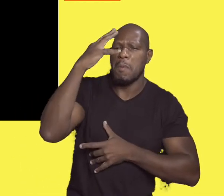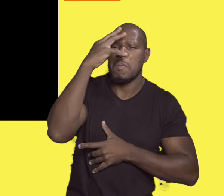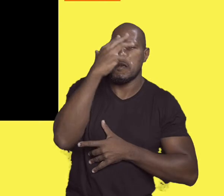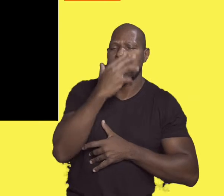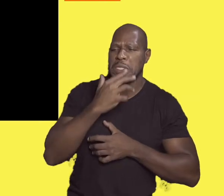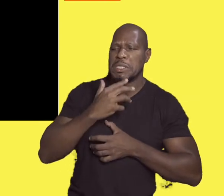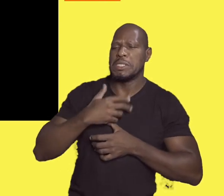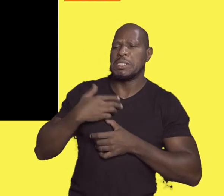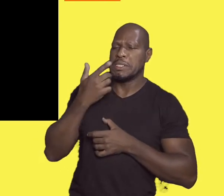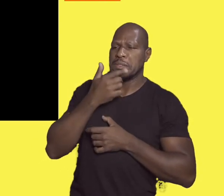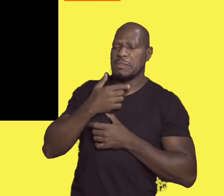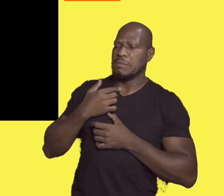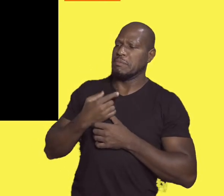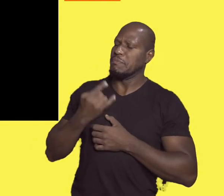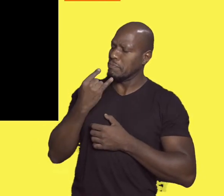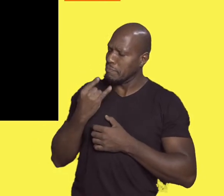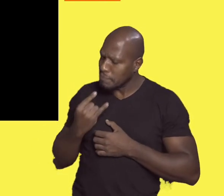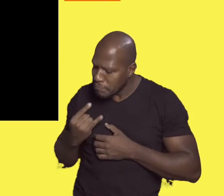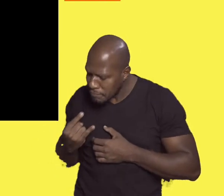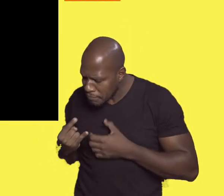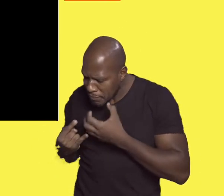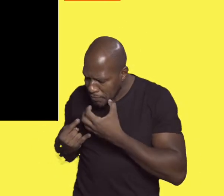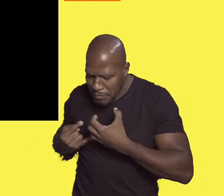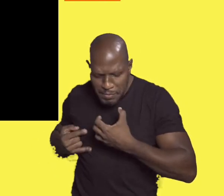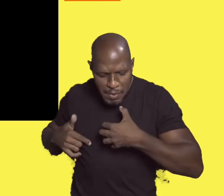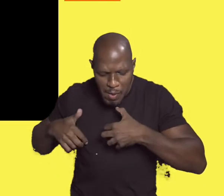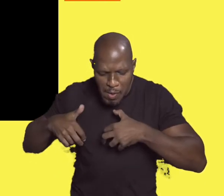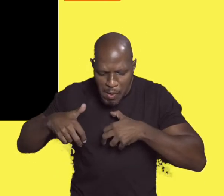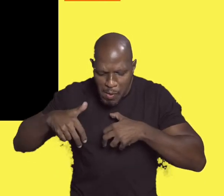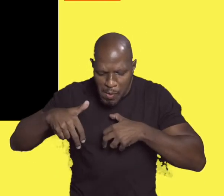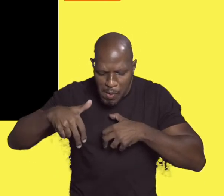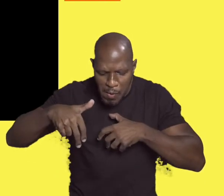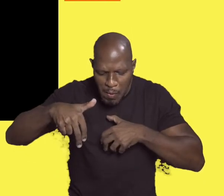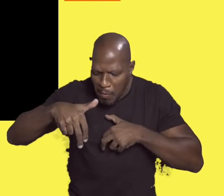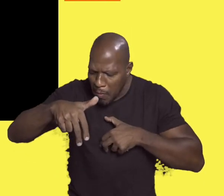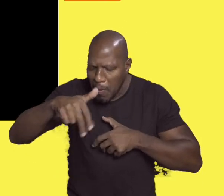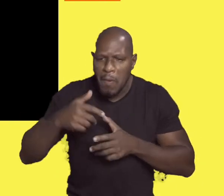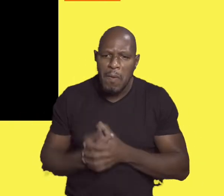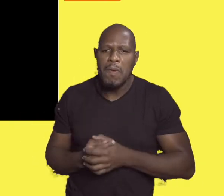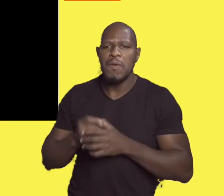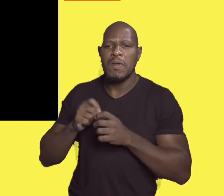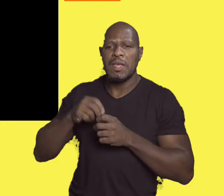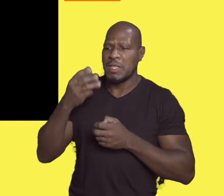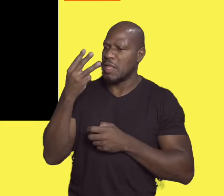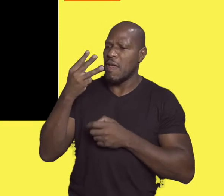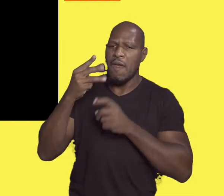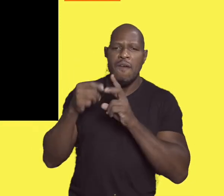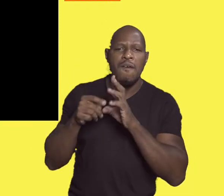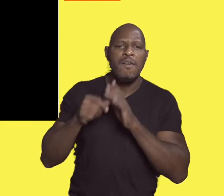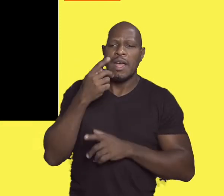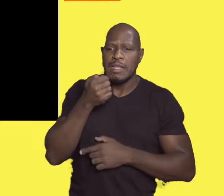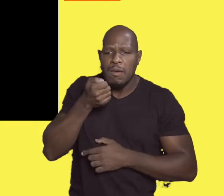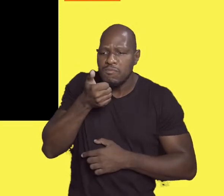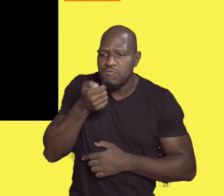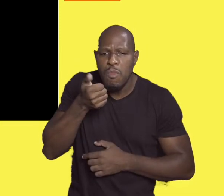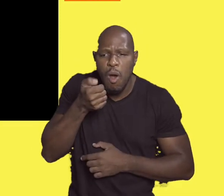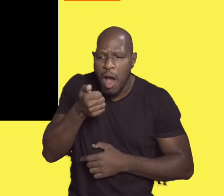a Atalanta presta atenção nas maçãs e não na corrida, e aí ele faz isso 3 vezes, em momentos em que ela está